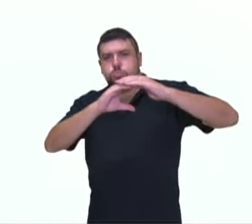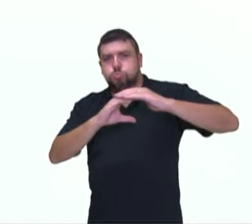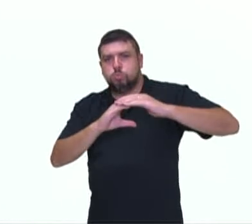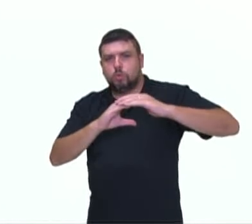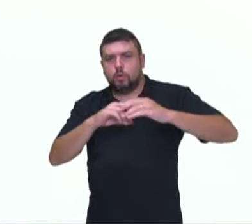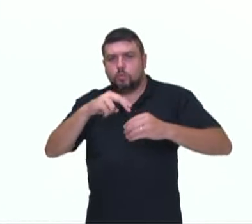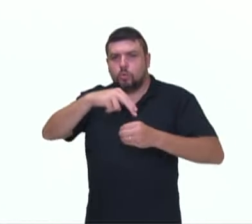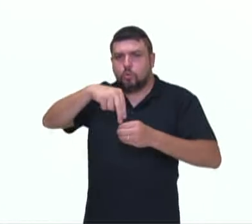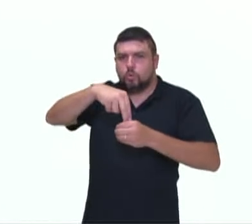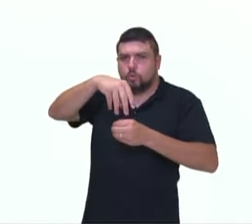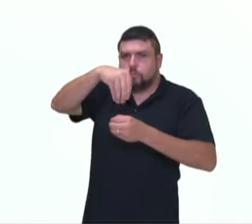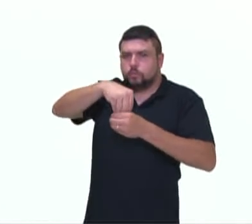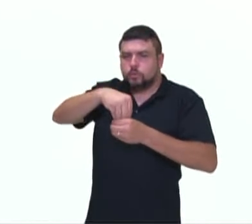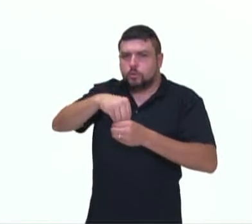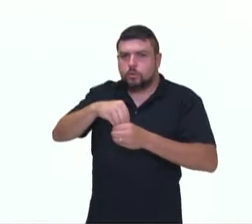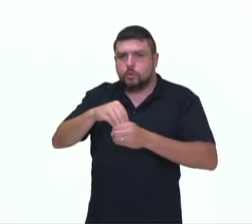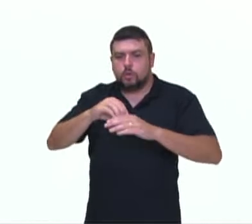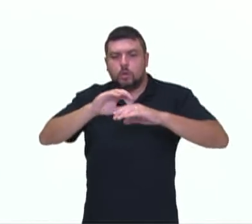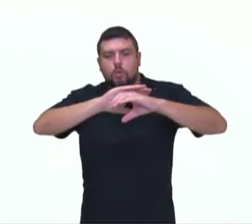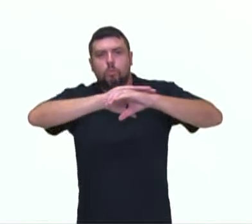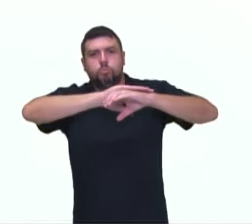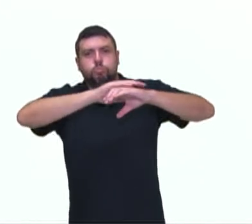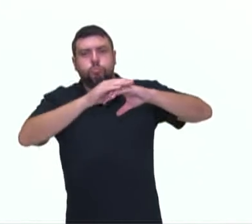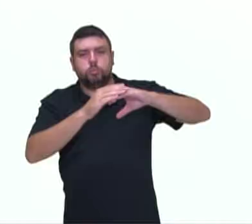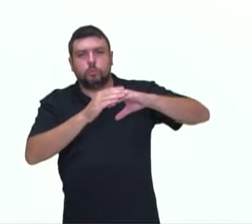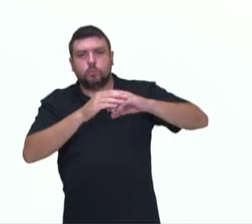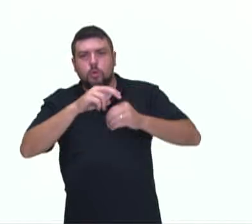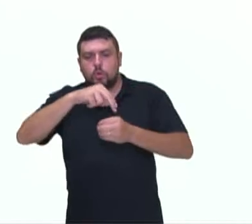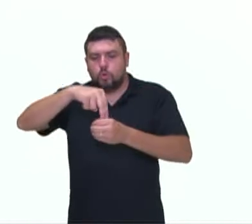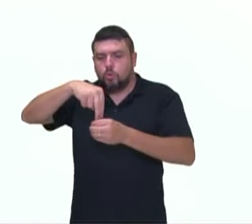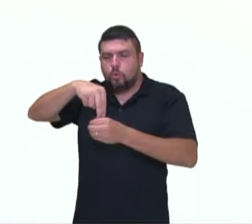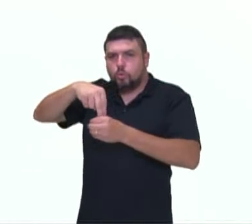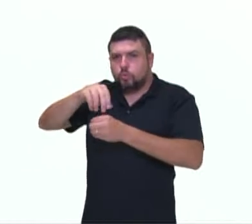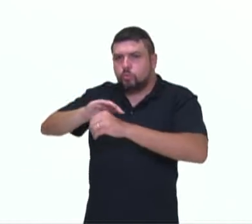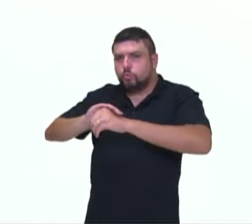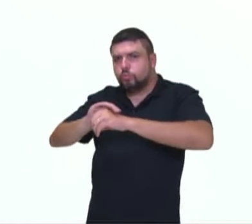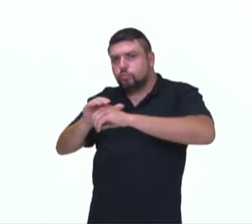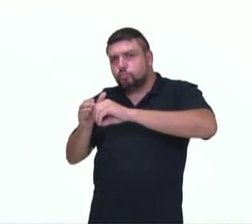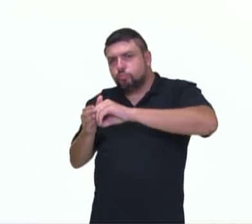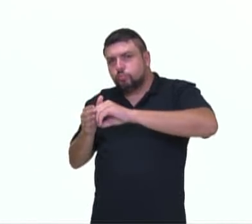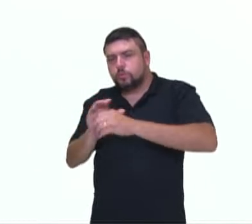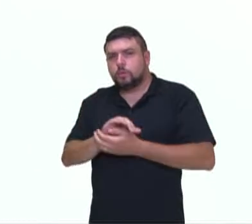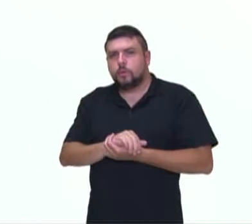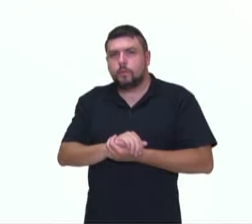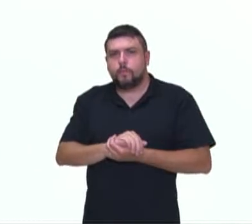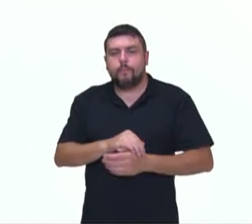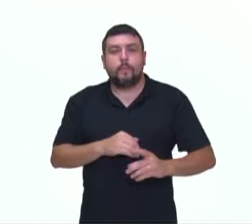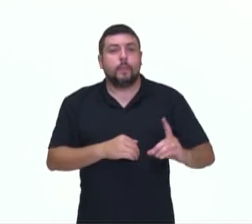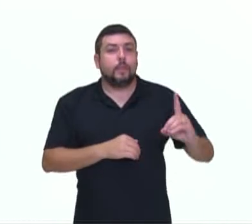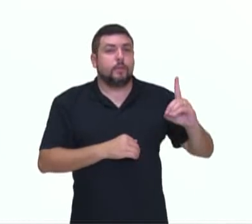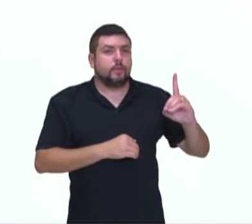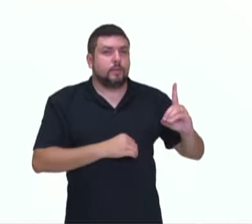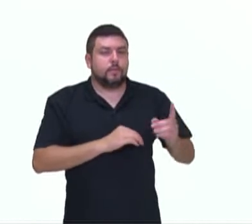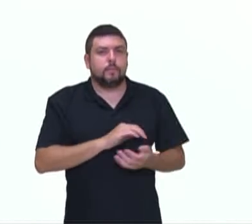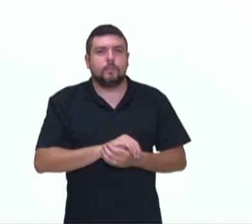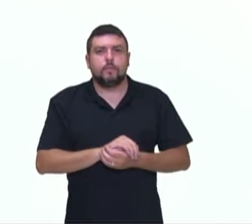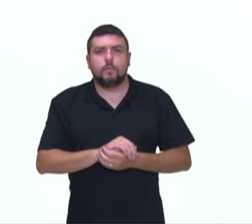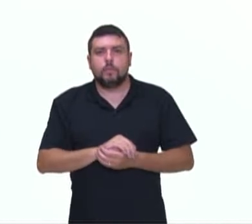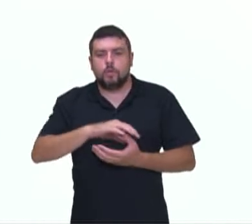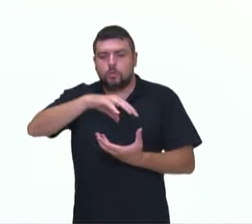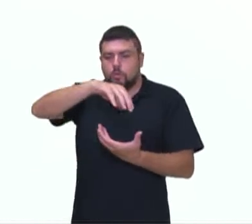interno, crosta e núcleo externo. Ou alternativa D,